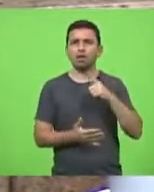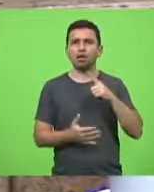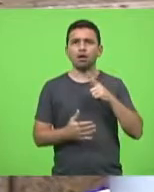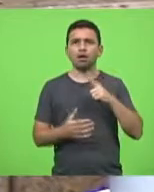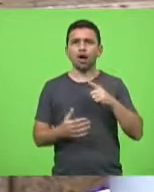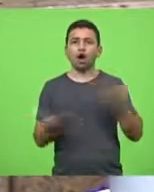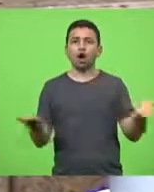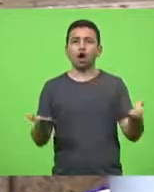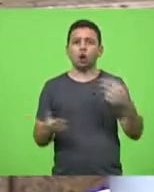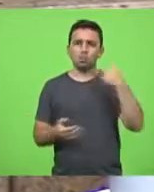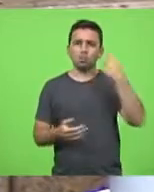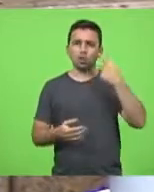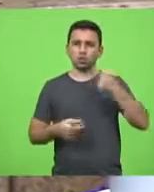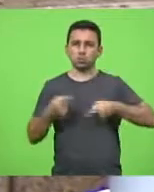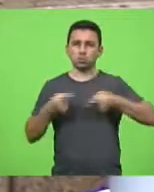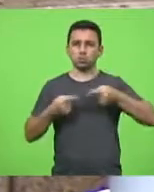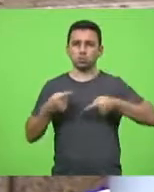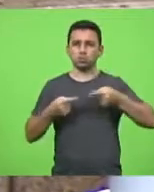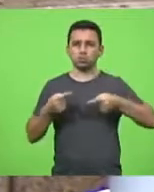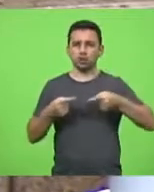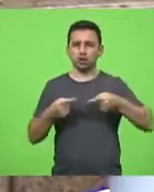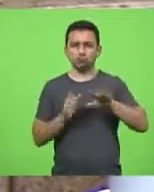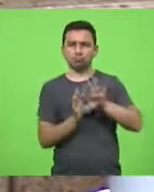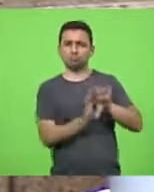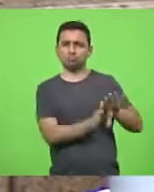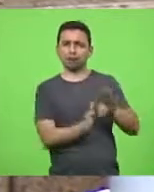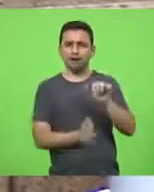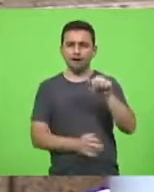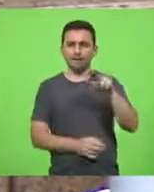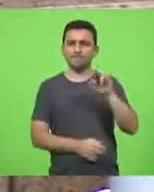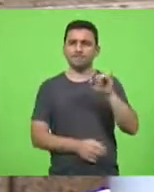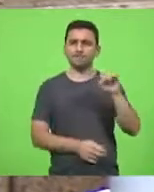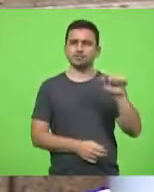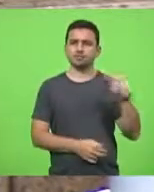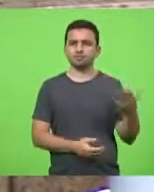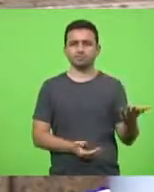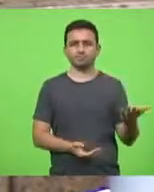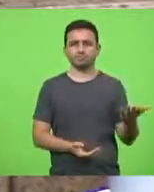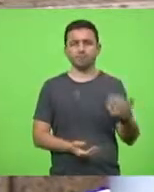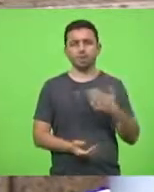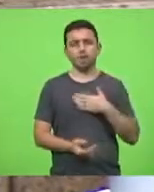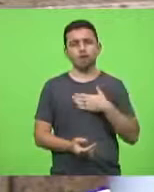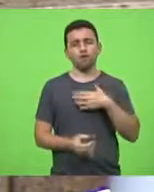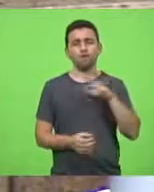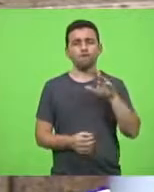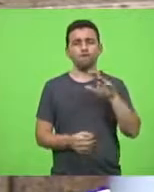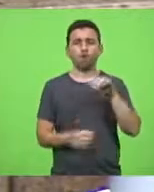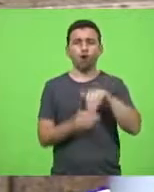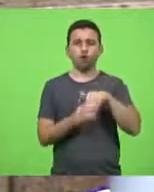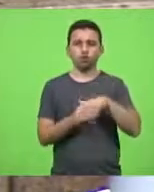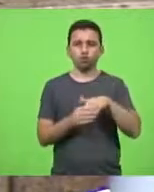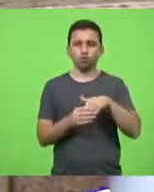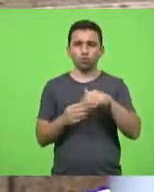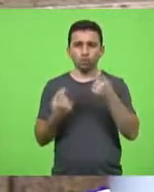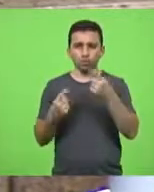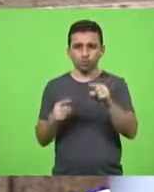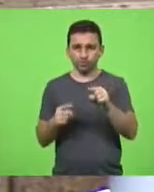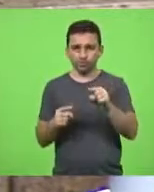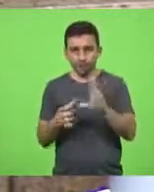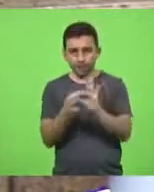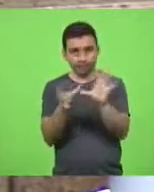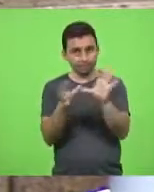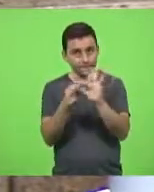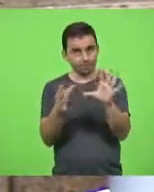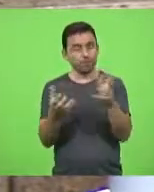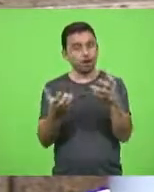questão política, nós vamos desconsiderar a Anvisa. Então, é só o meu voto contrário. Não estou dizendo que não é para comprar a vacina, deixar bem claro,